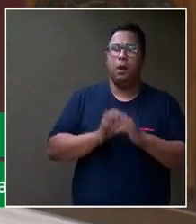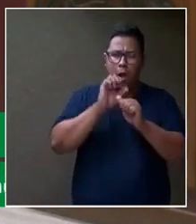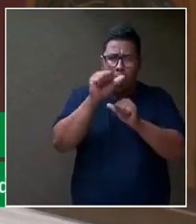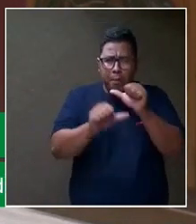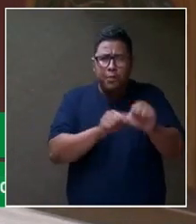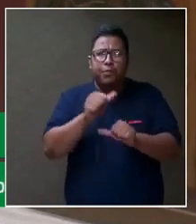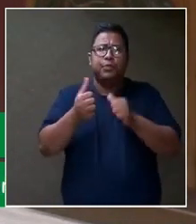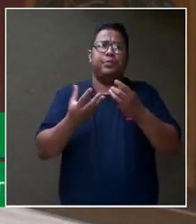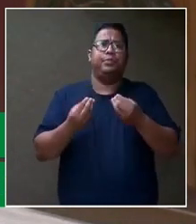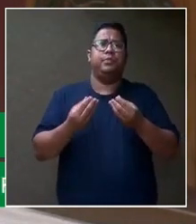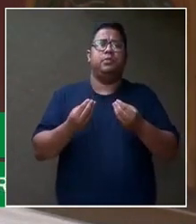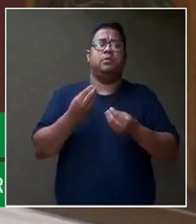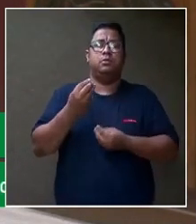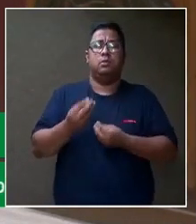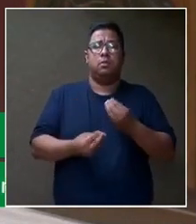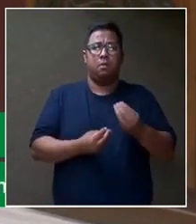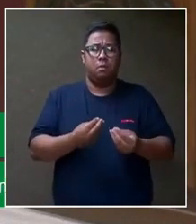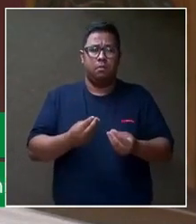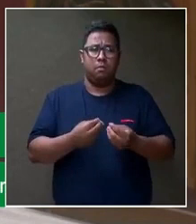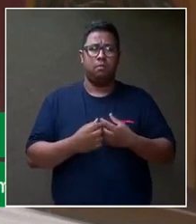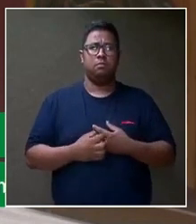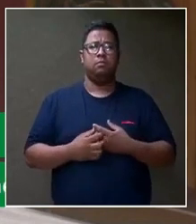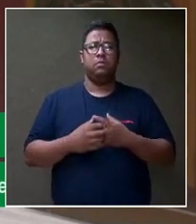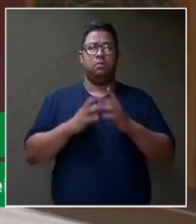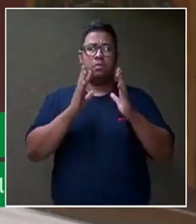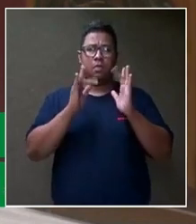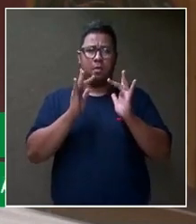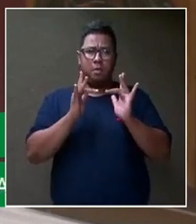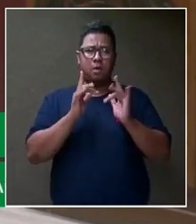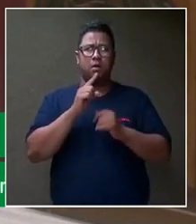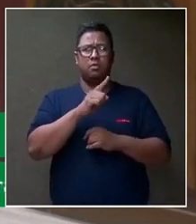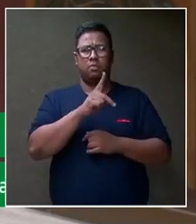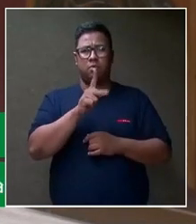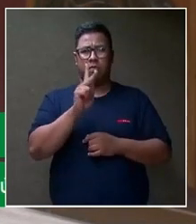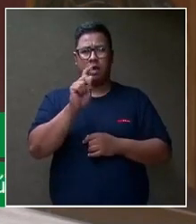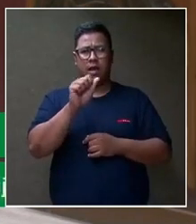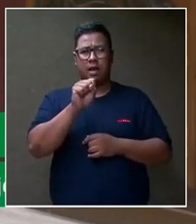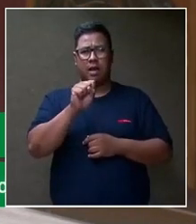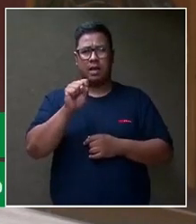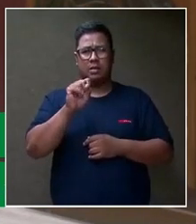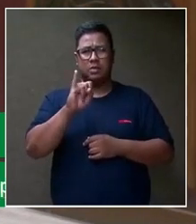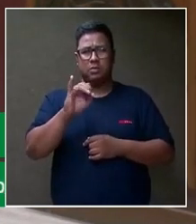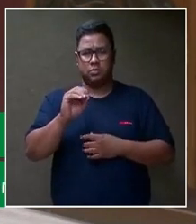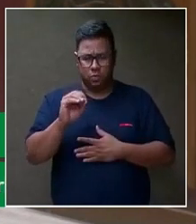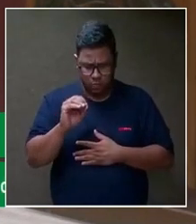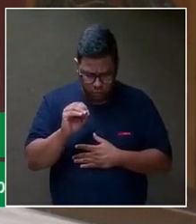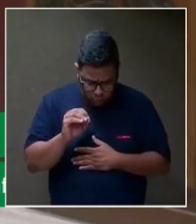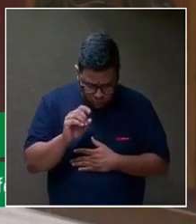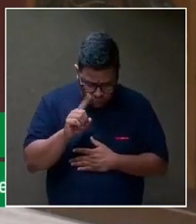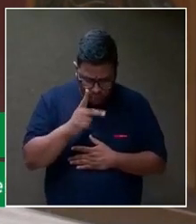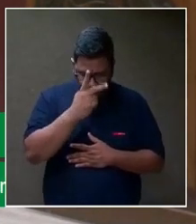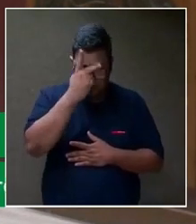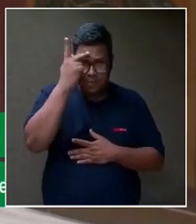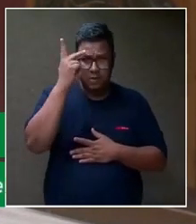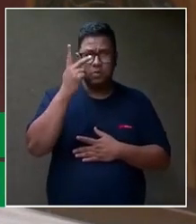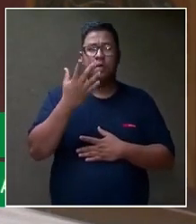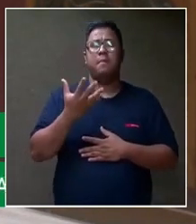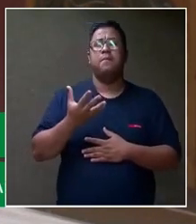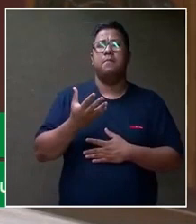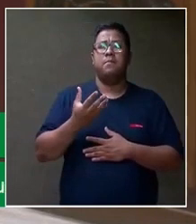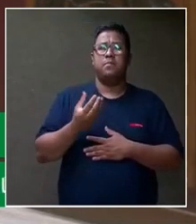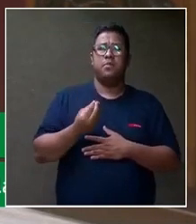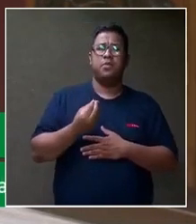Mudou após... muito. Com o relacionamento com o Cássio? Mudou. Ela era oprimida? Assim, a Emily sempre foi uma pessoa muito determinada, assim,